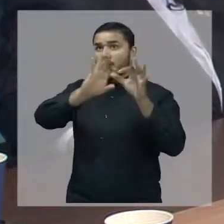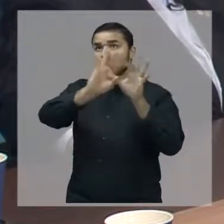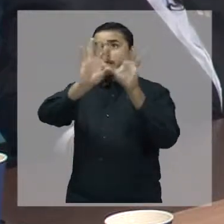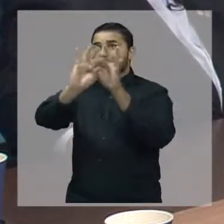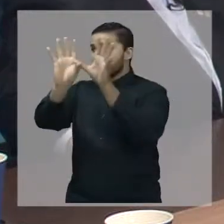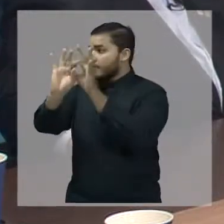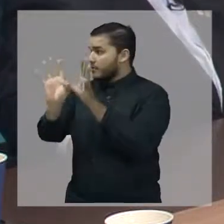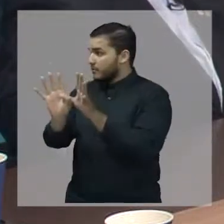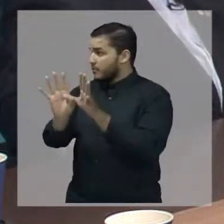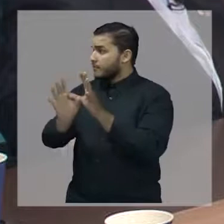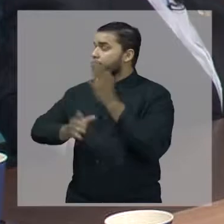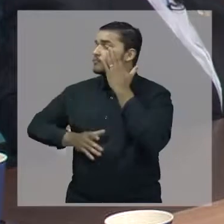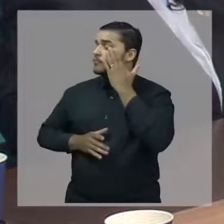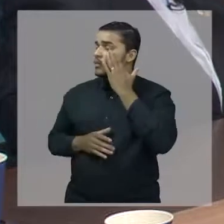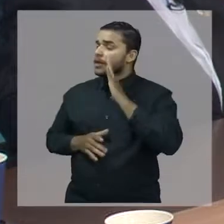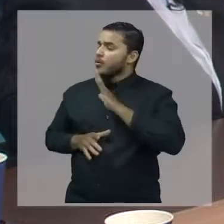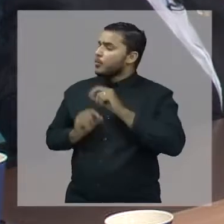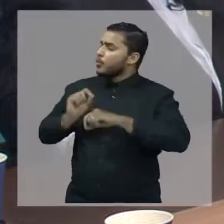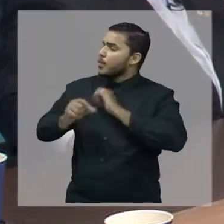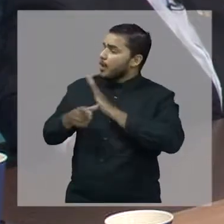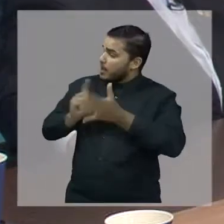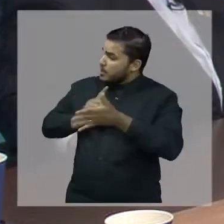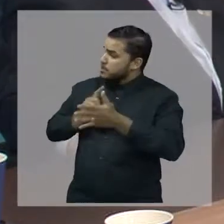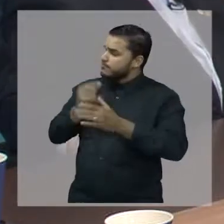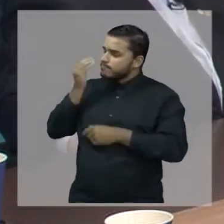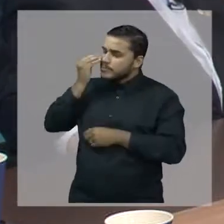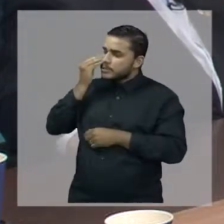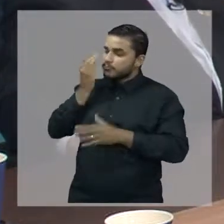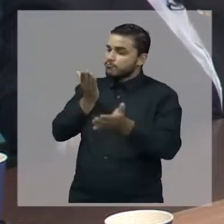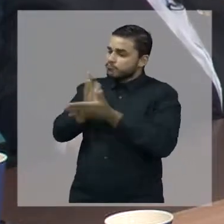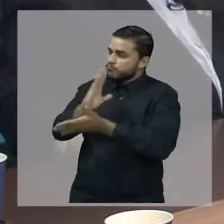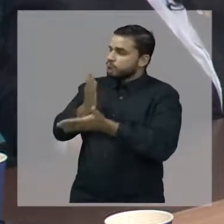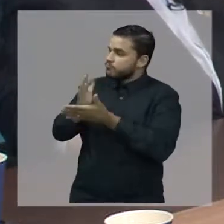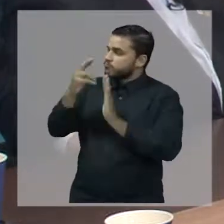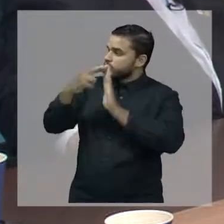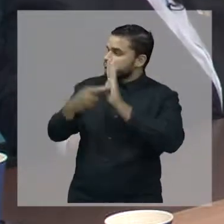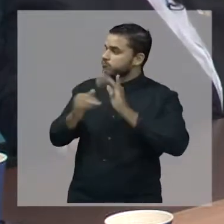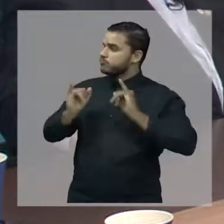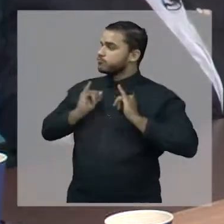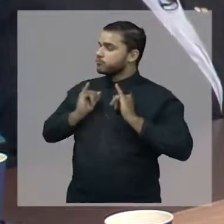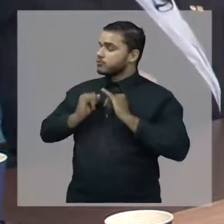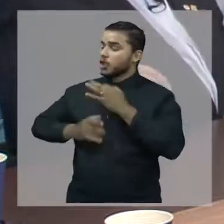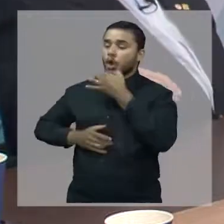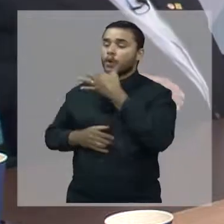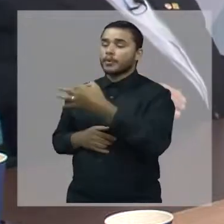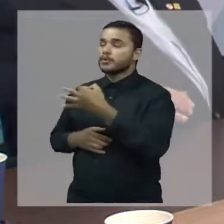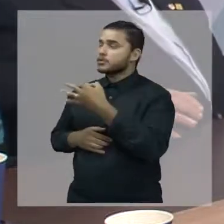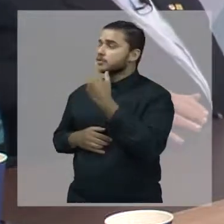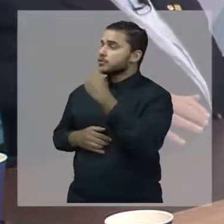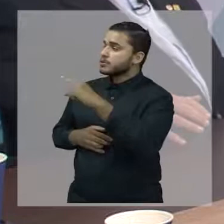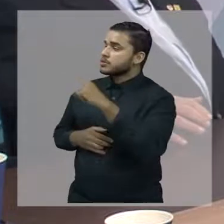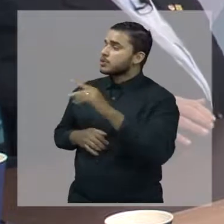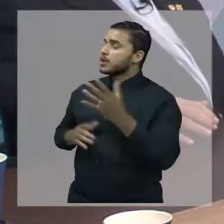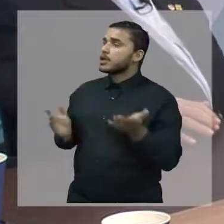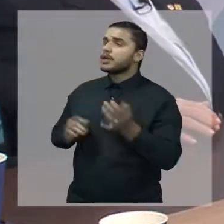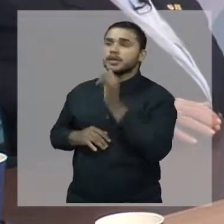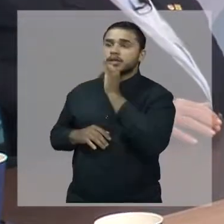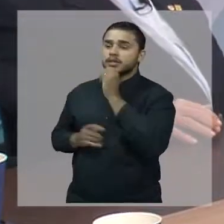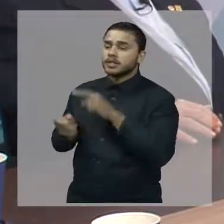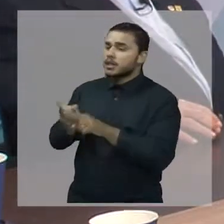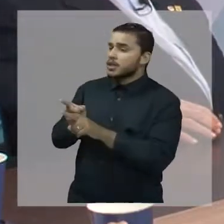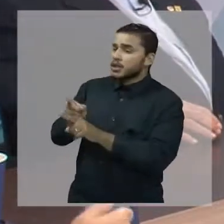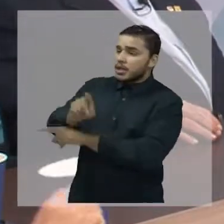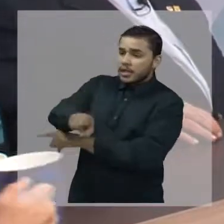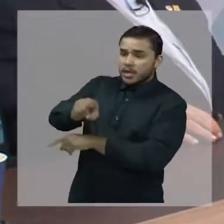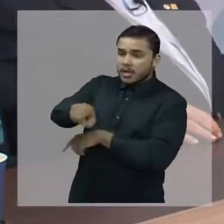ele, busca a partir dessas reformas que aí estão. Qual é a sua percepção sobre isso, partindo do princípio de